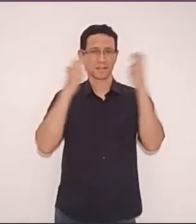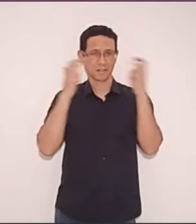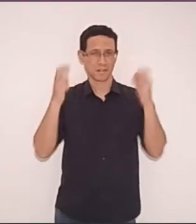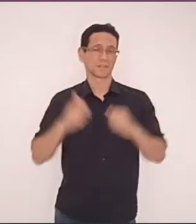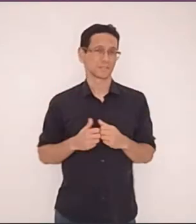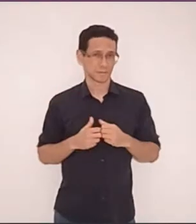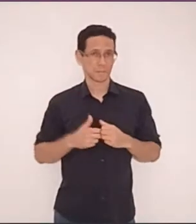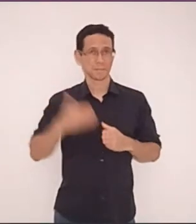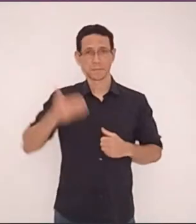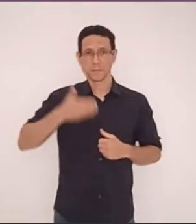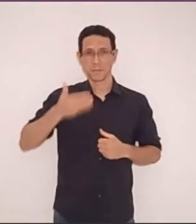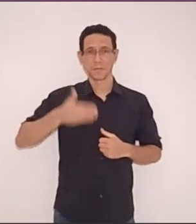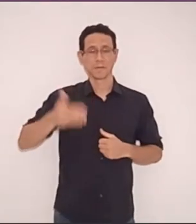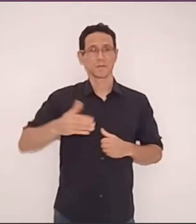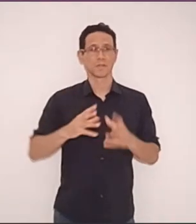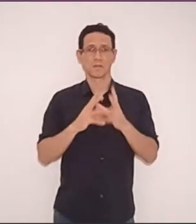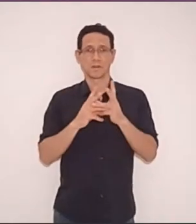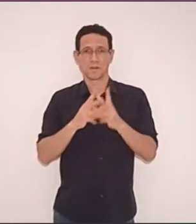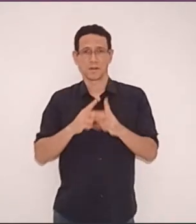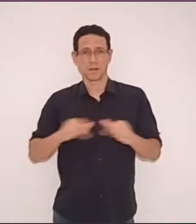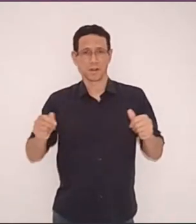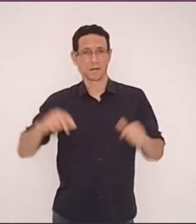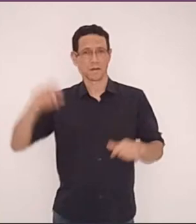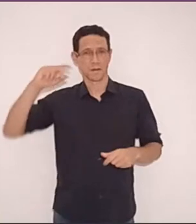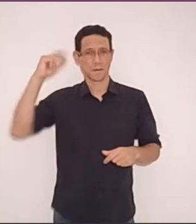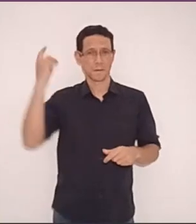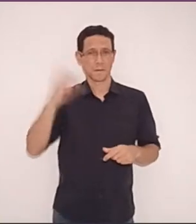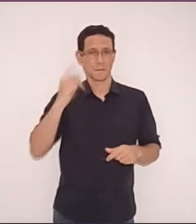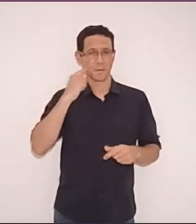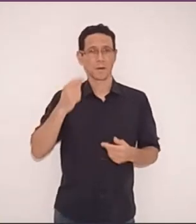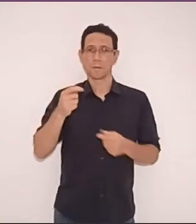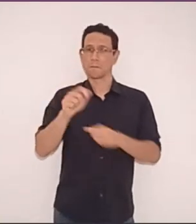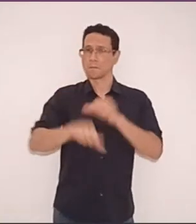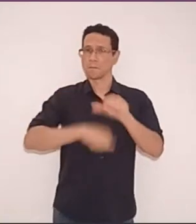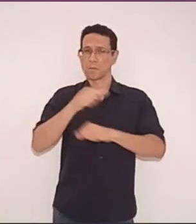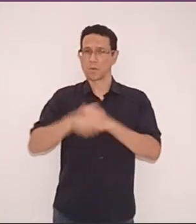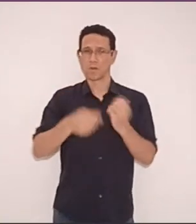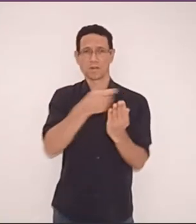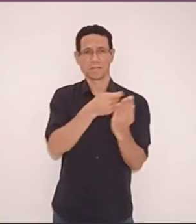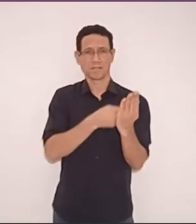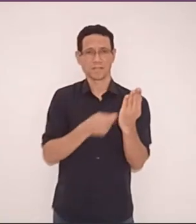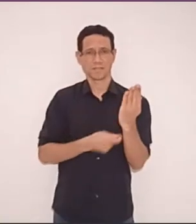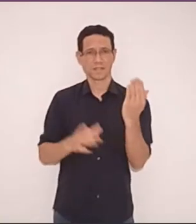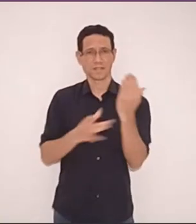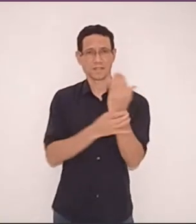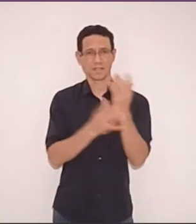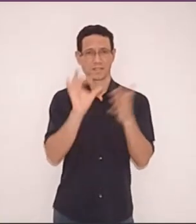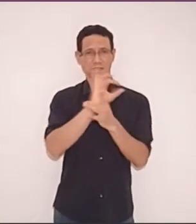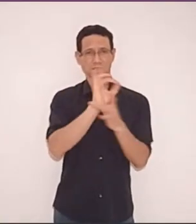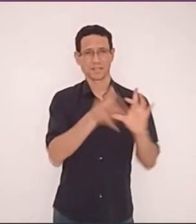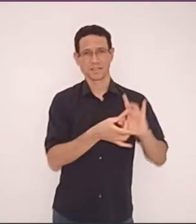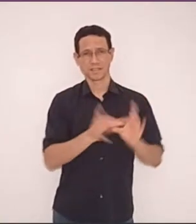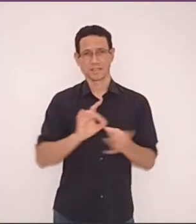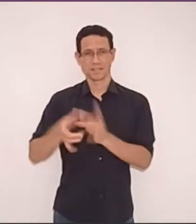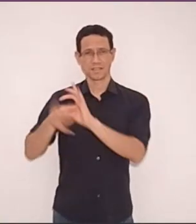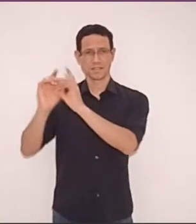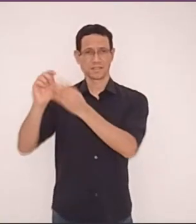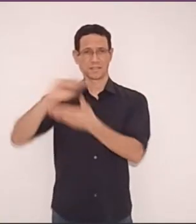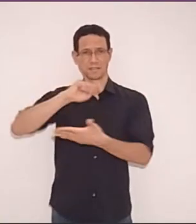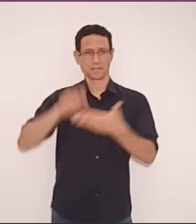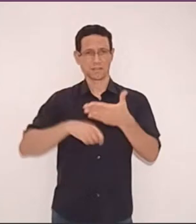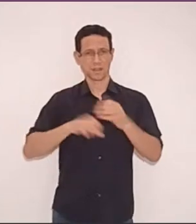que se foram com o tempo assim ó tá só foi trocada por uma prancheta e esses grilhões a caneta não arrebenta